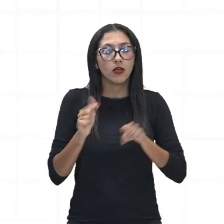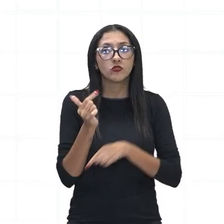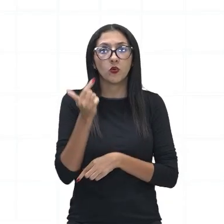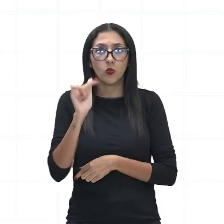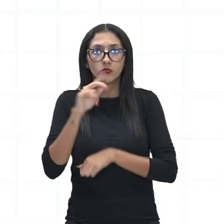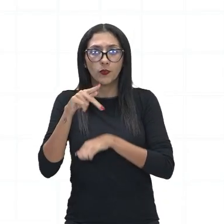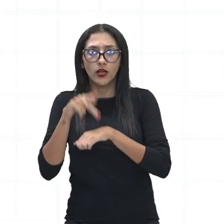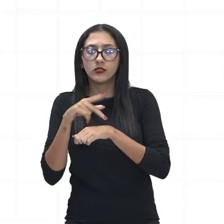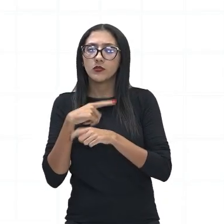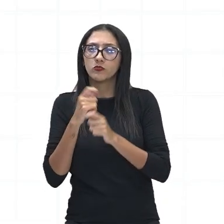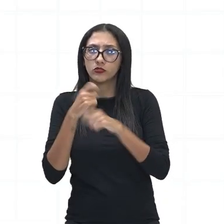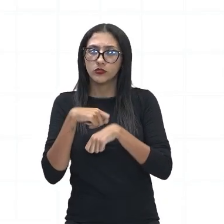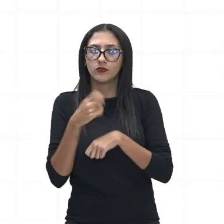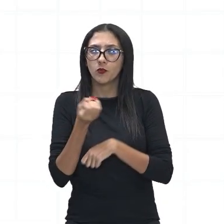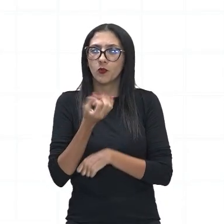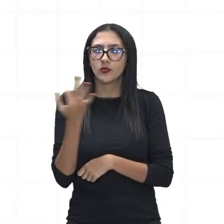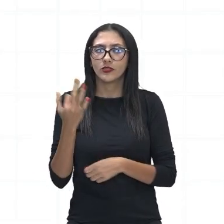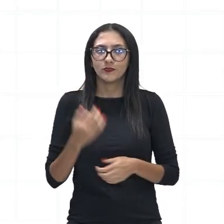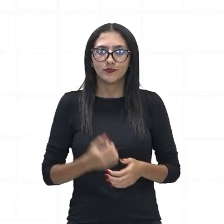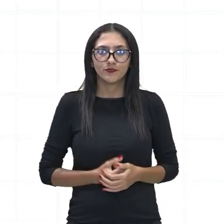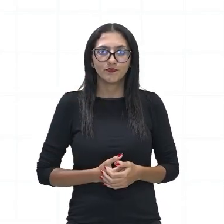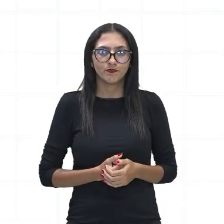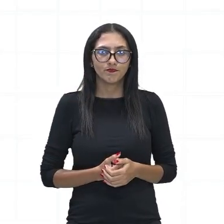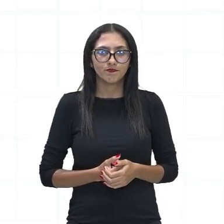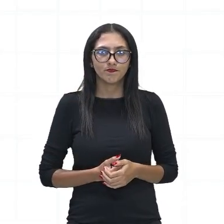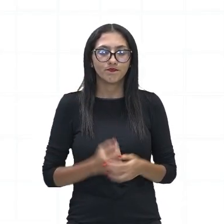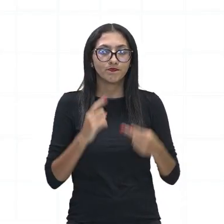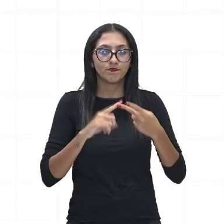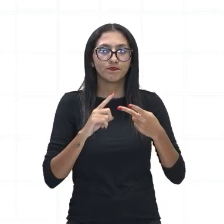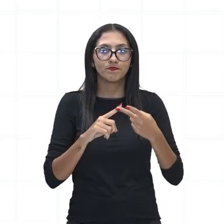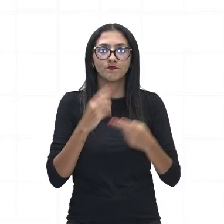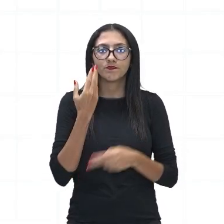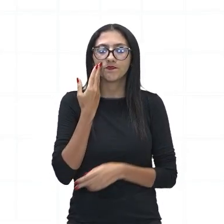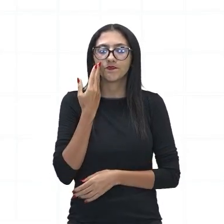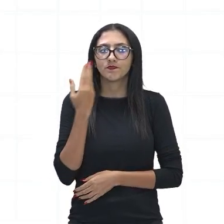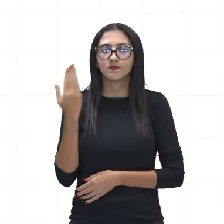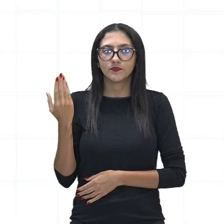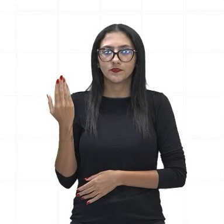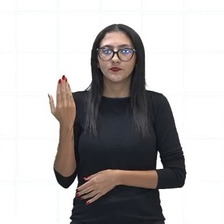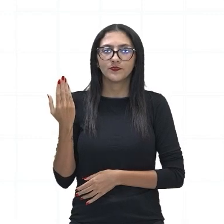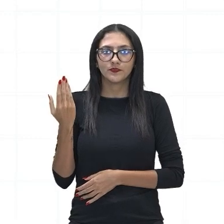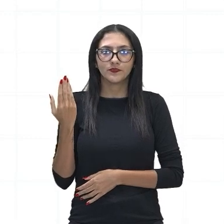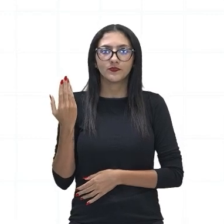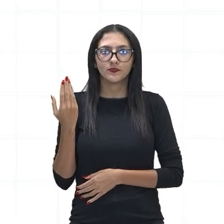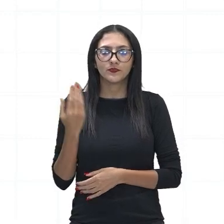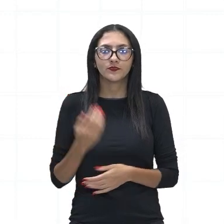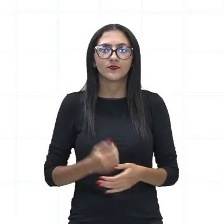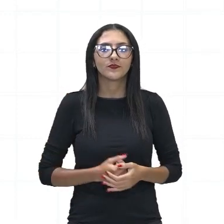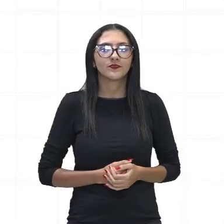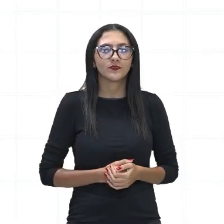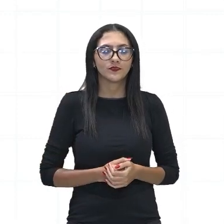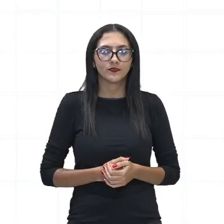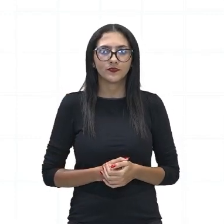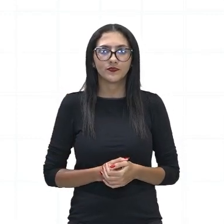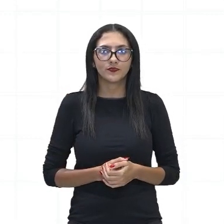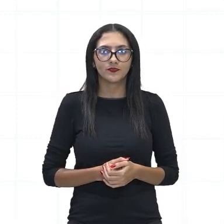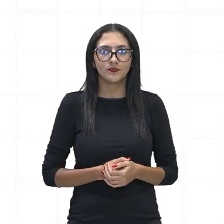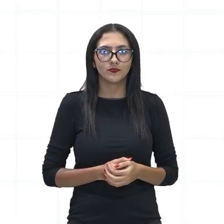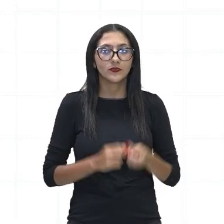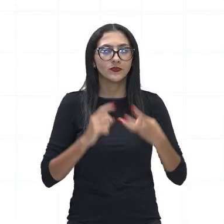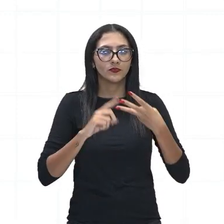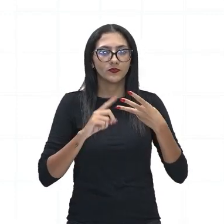contem. Advice e luggage. Advice e luggage. Em seguida, nós